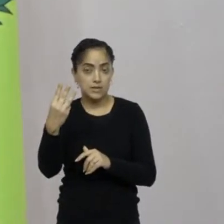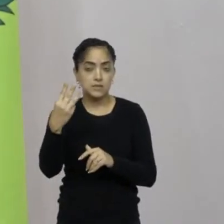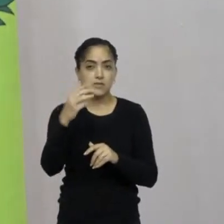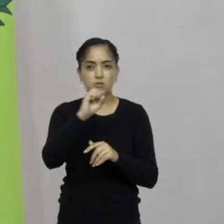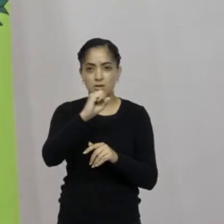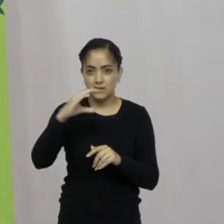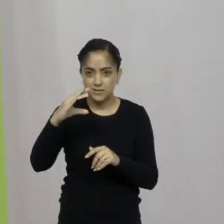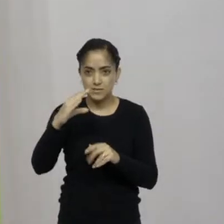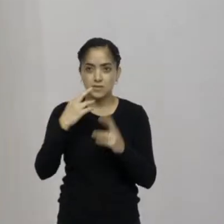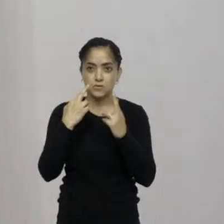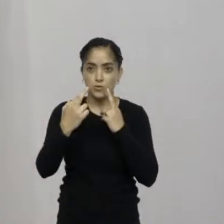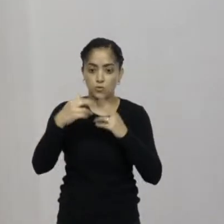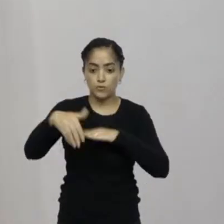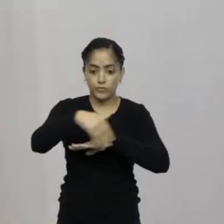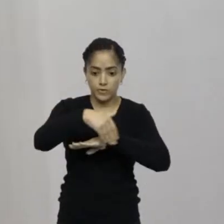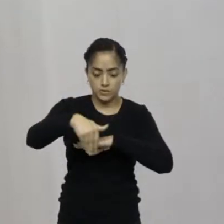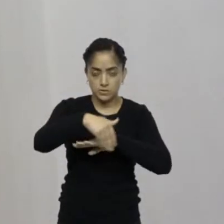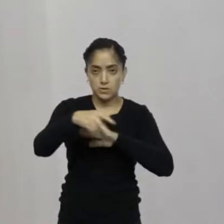e, enfim,